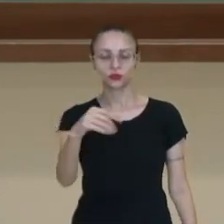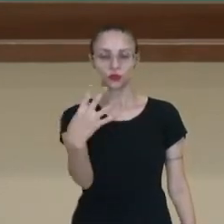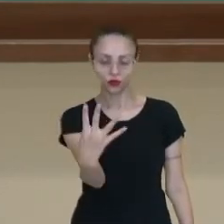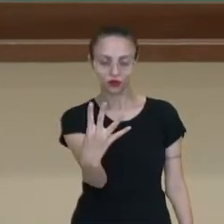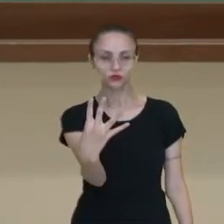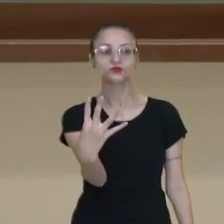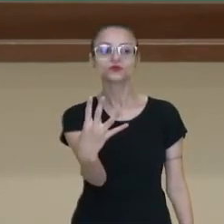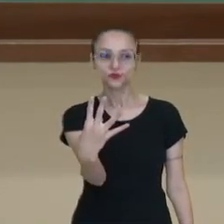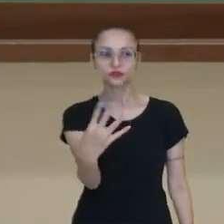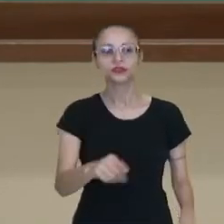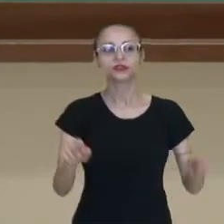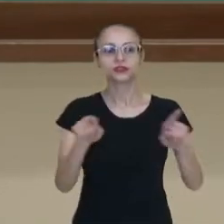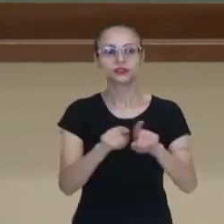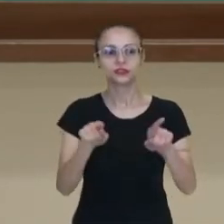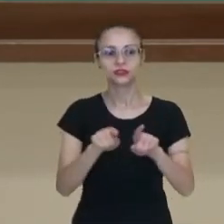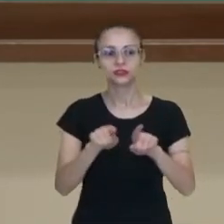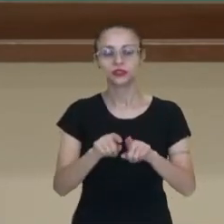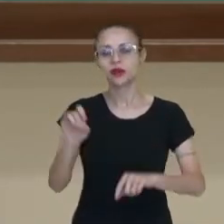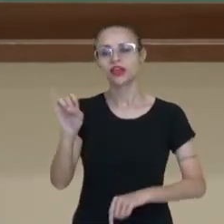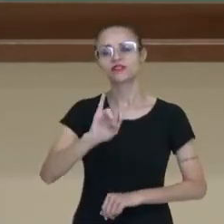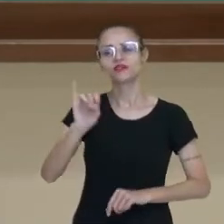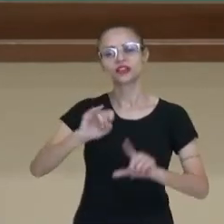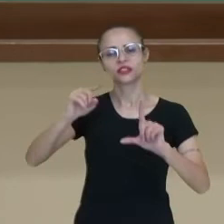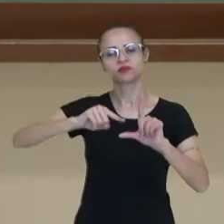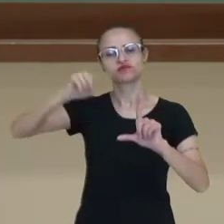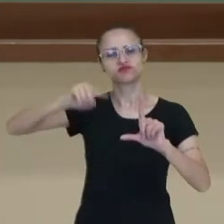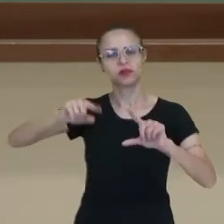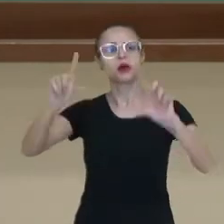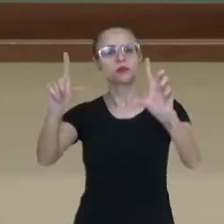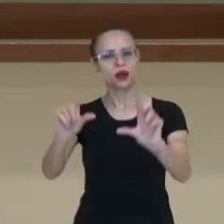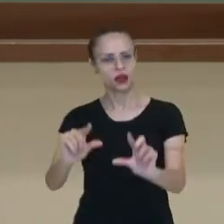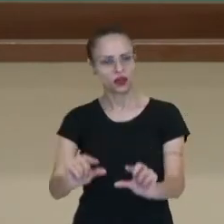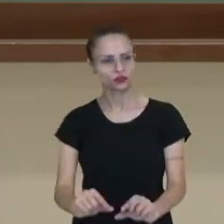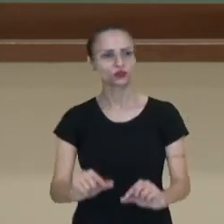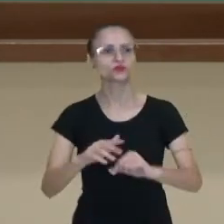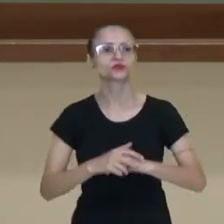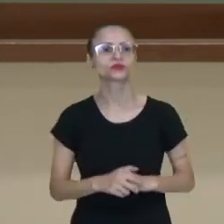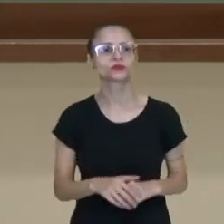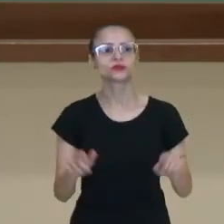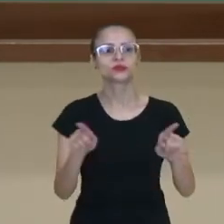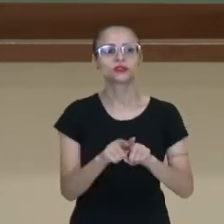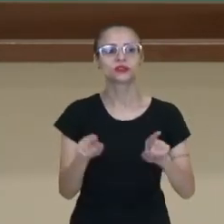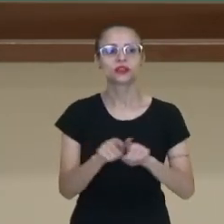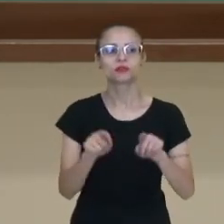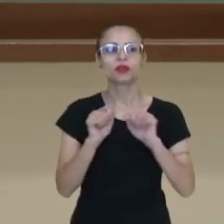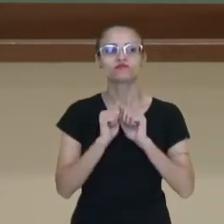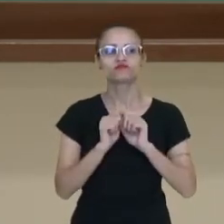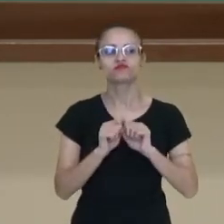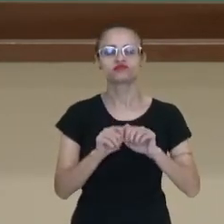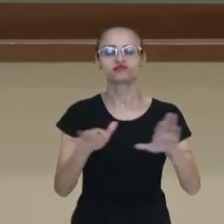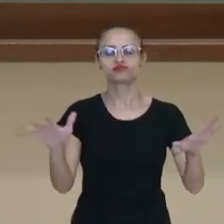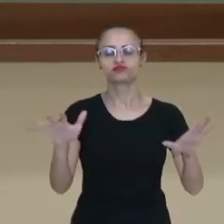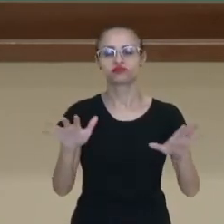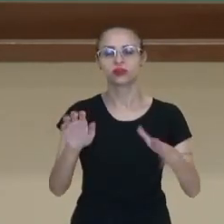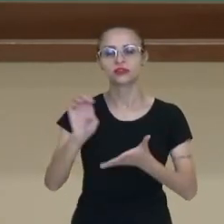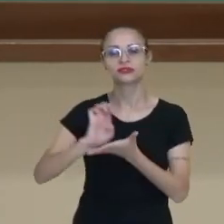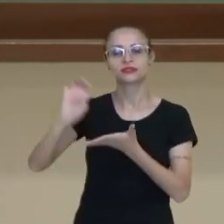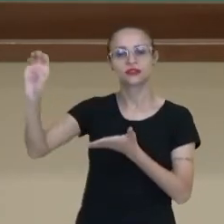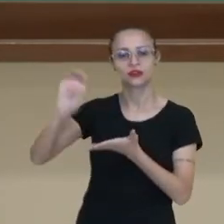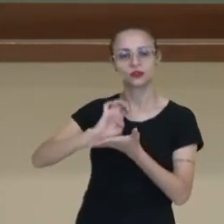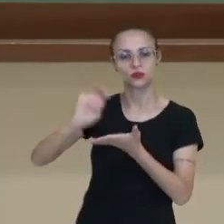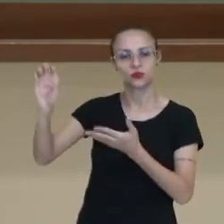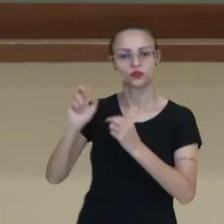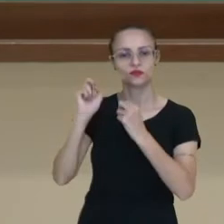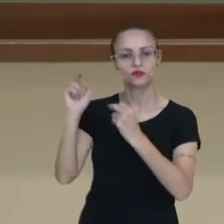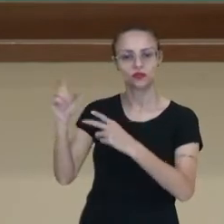1974. Também índices de inflação relativamente baixos para o período e uma expansão do comércio exterior em mais de